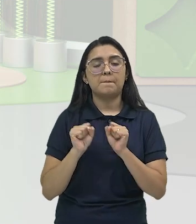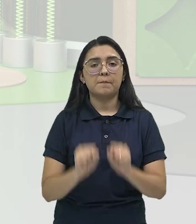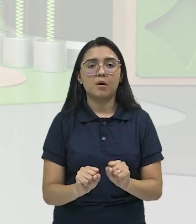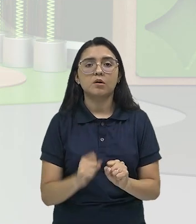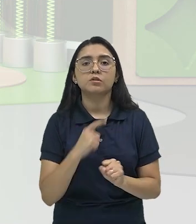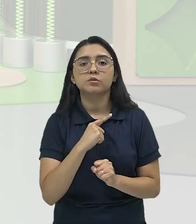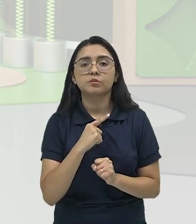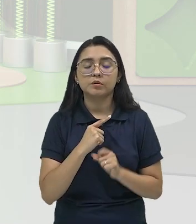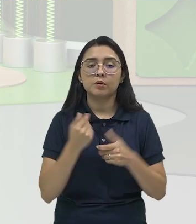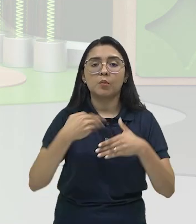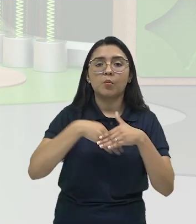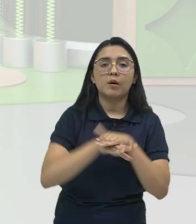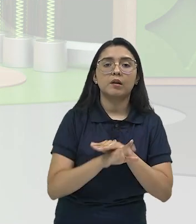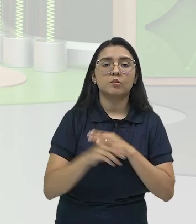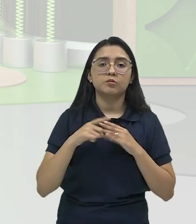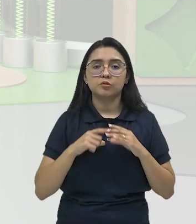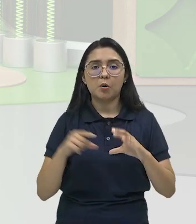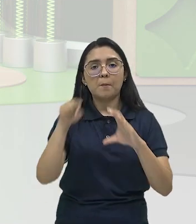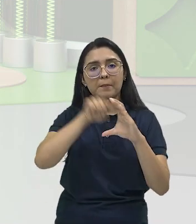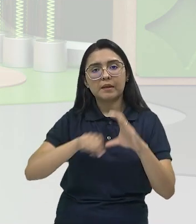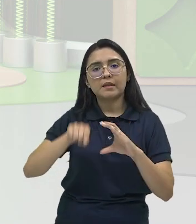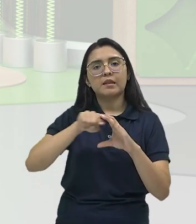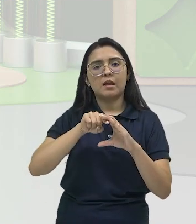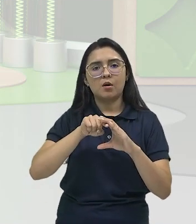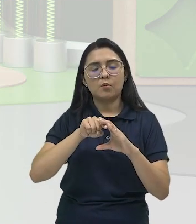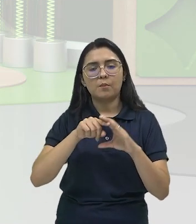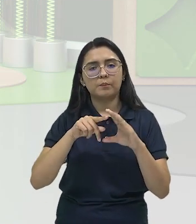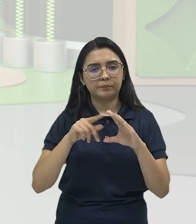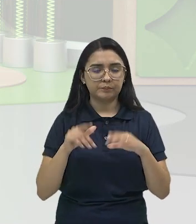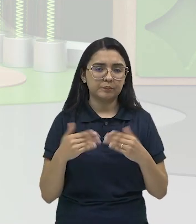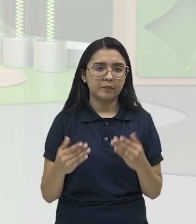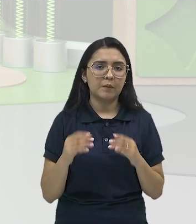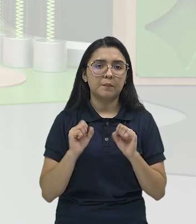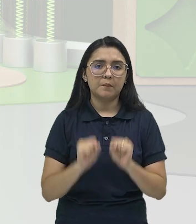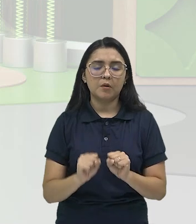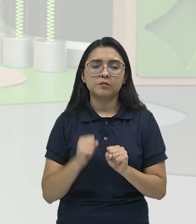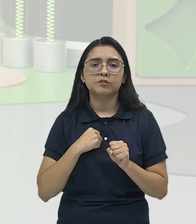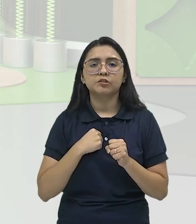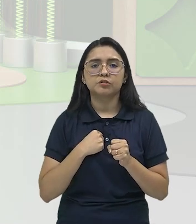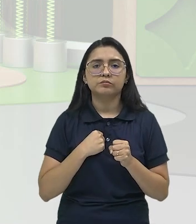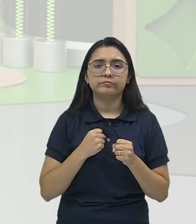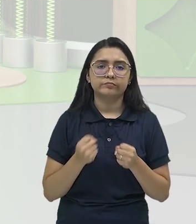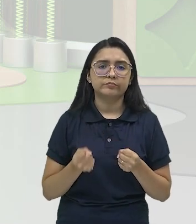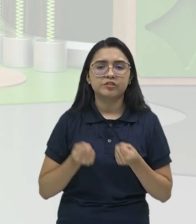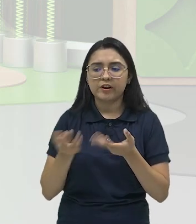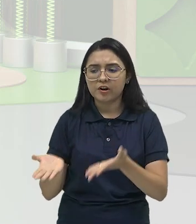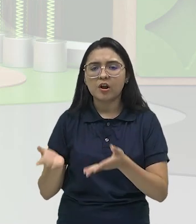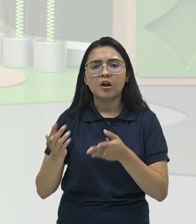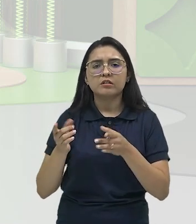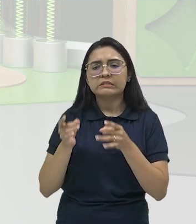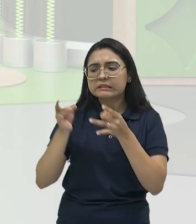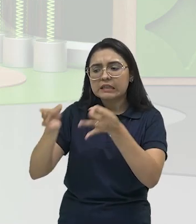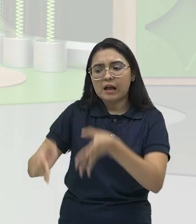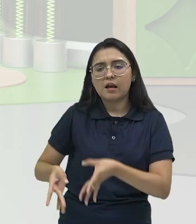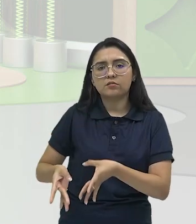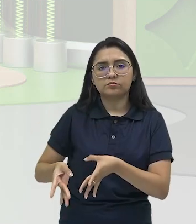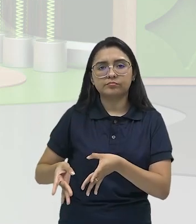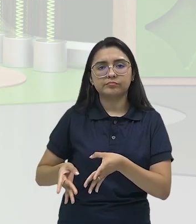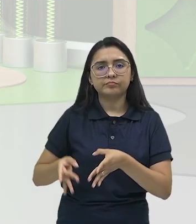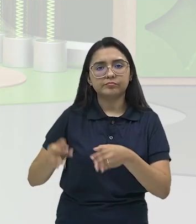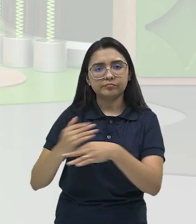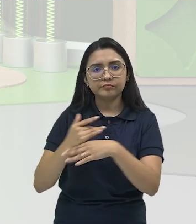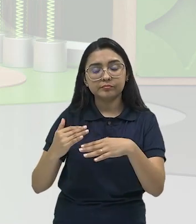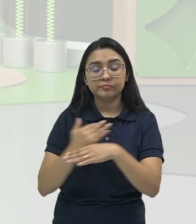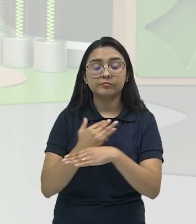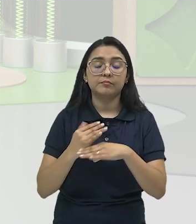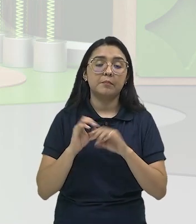armazenar corretamente os pneus. Os pneus eles podem, né, muitas vezes ser despejados nas áreas urbanas, jogados de qualquer jeito,